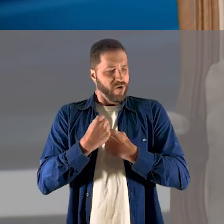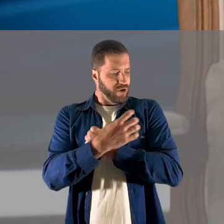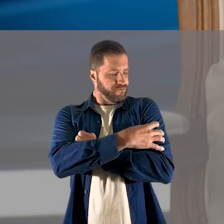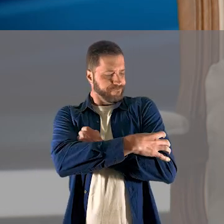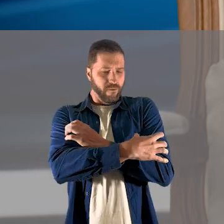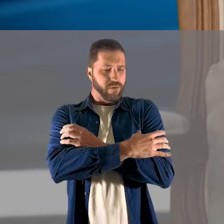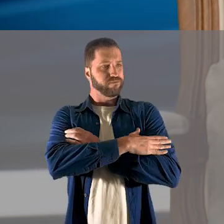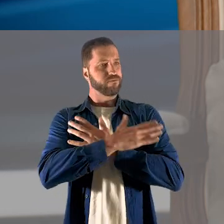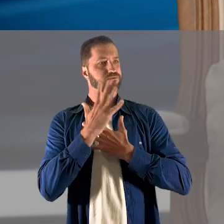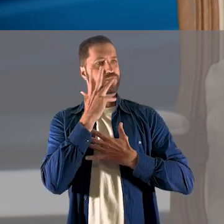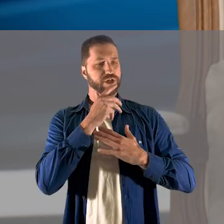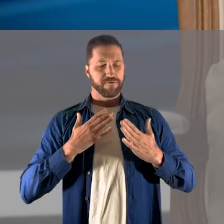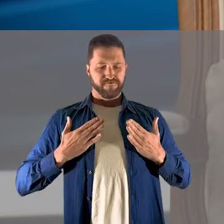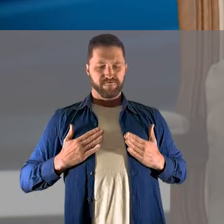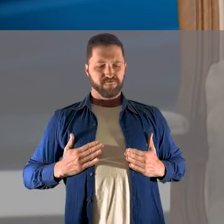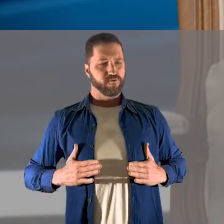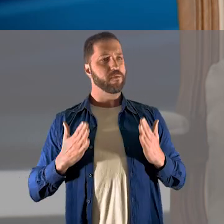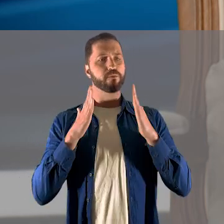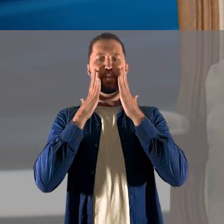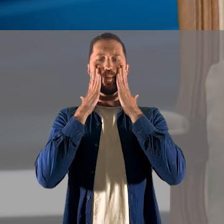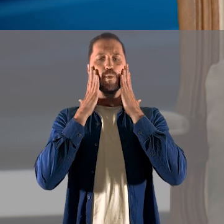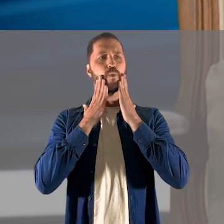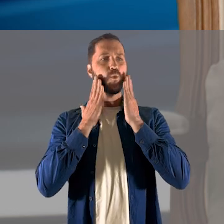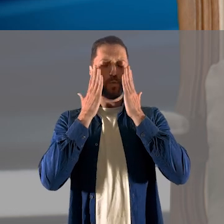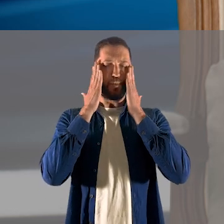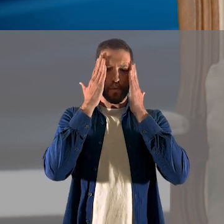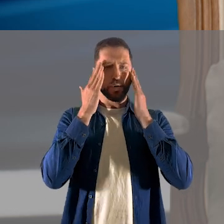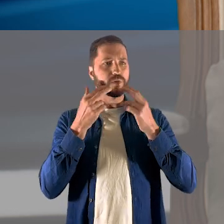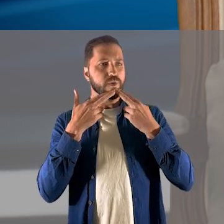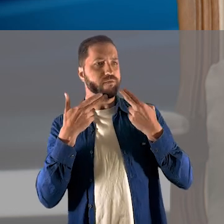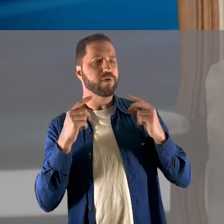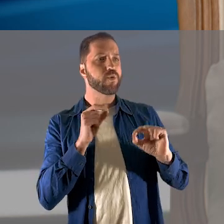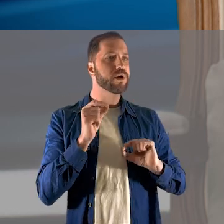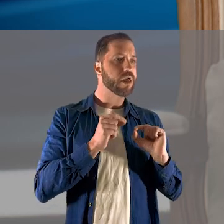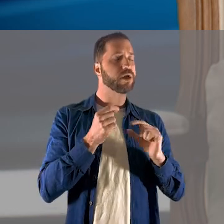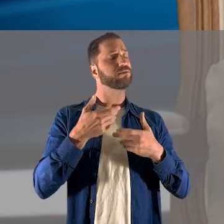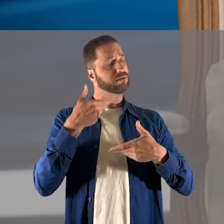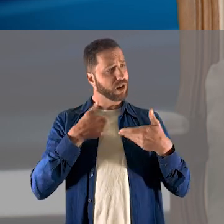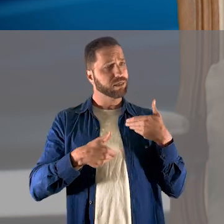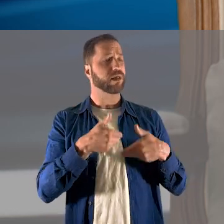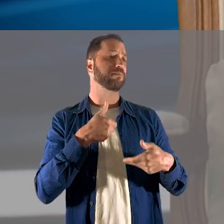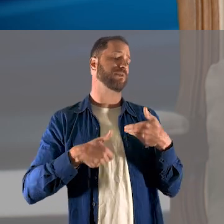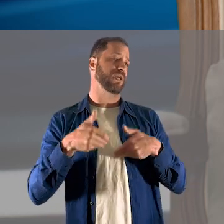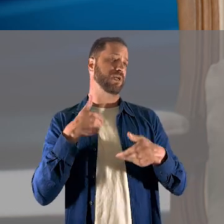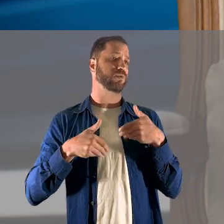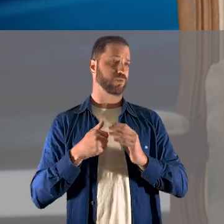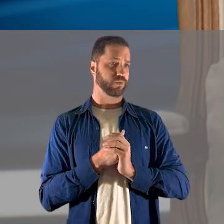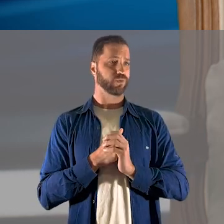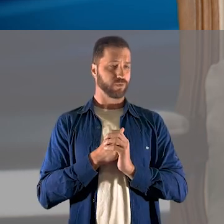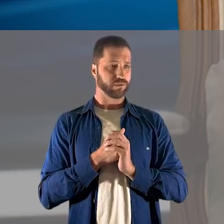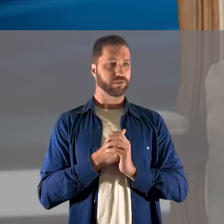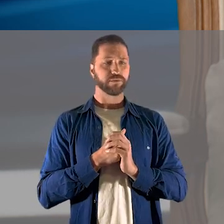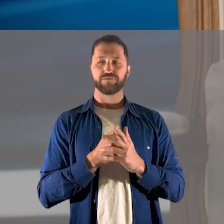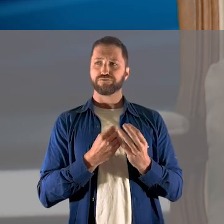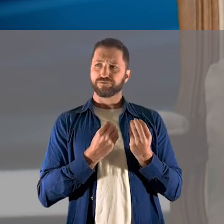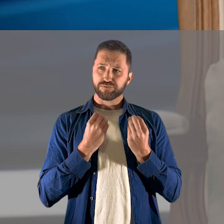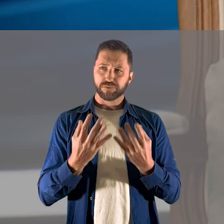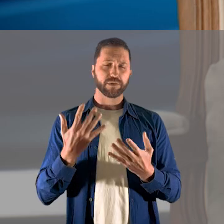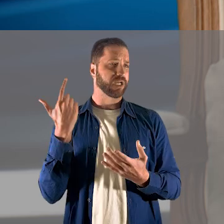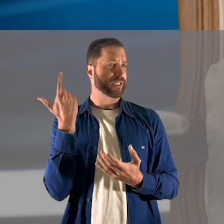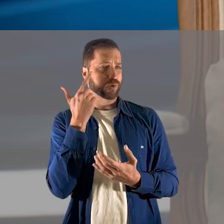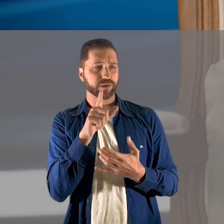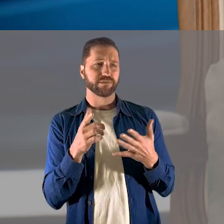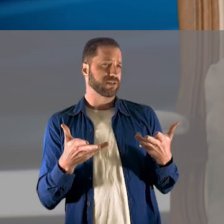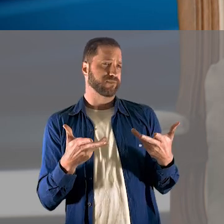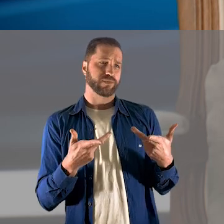para proporcionar um tratamento altamente inovador altamente tecnológico